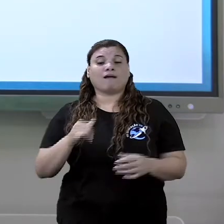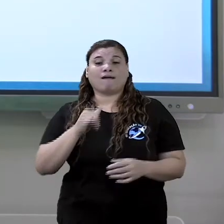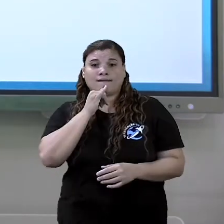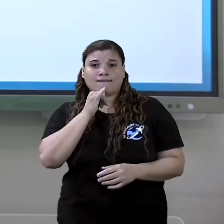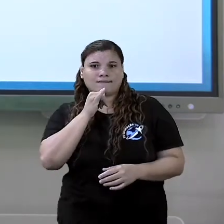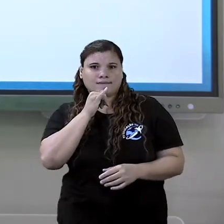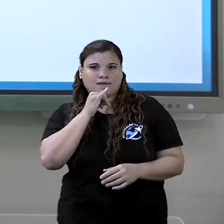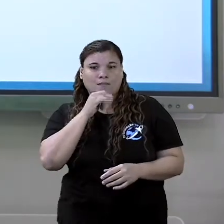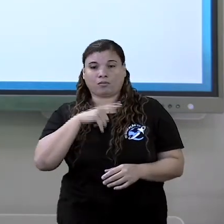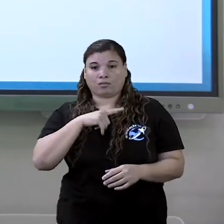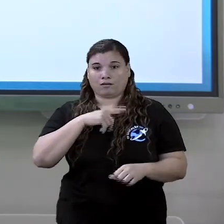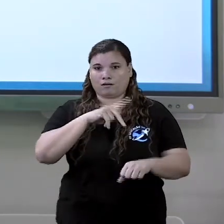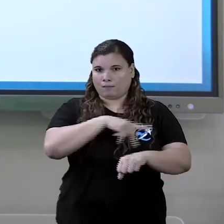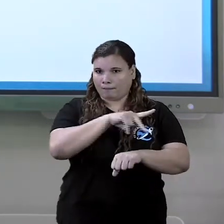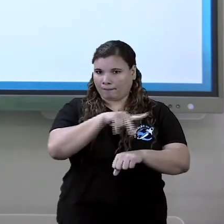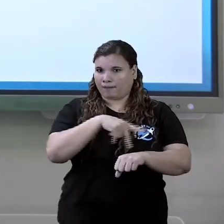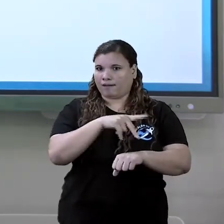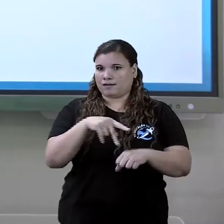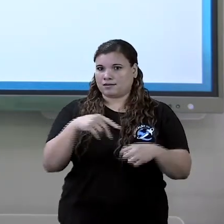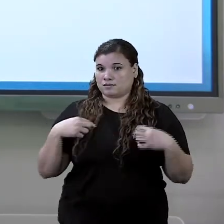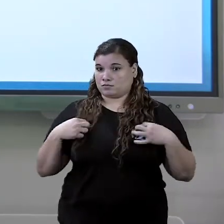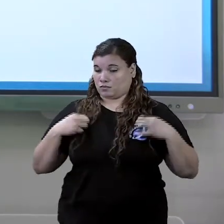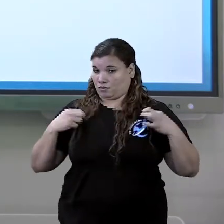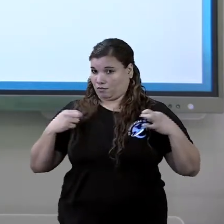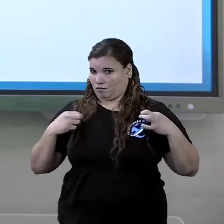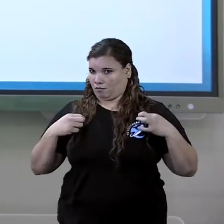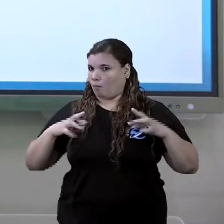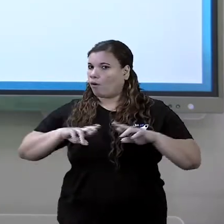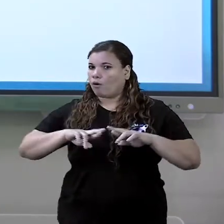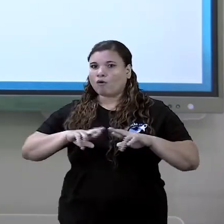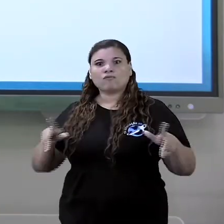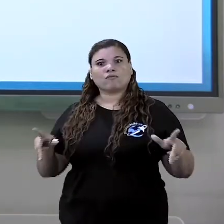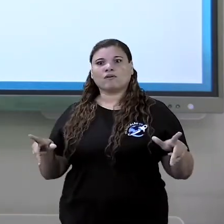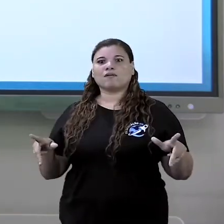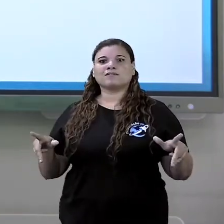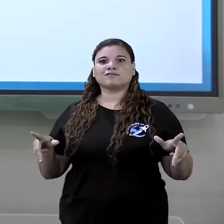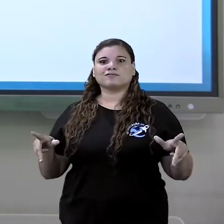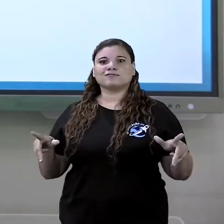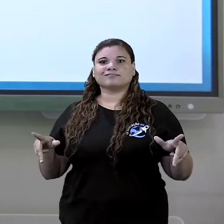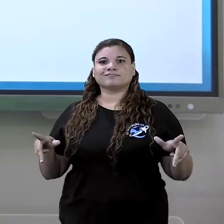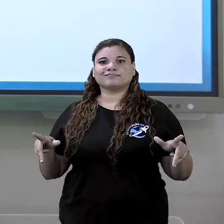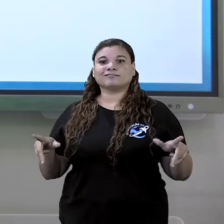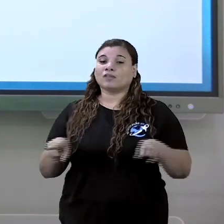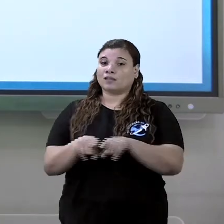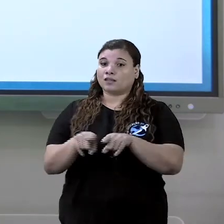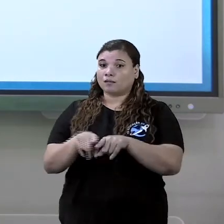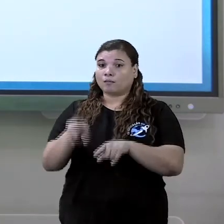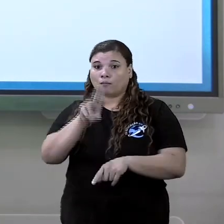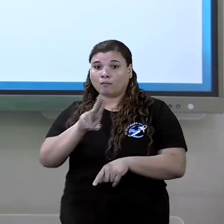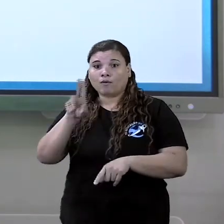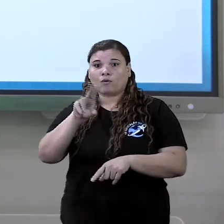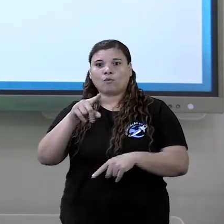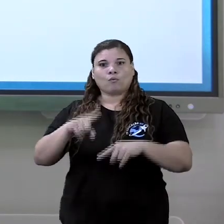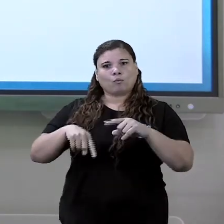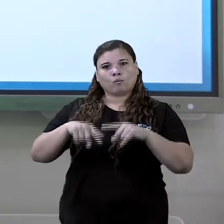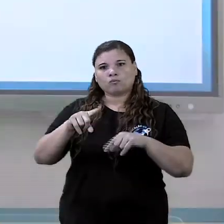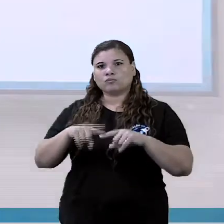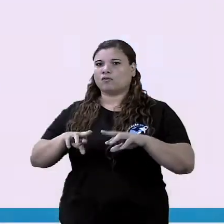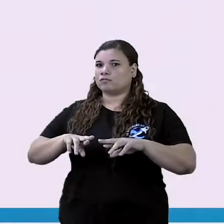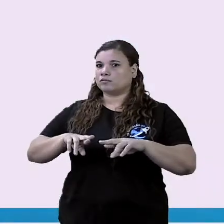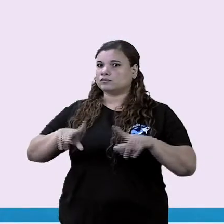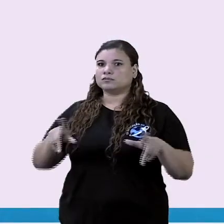de roupas, pelos objetos que eles utilizam no dia a dia.